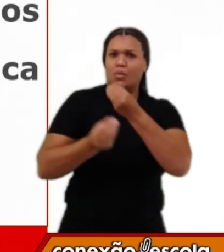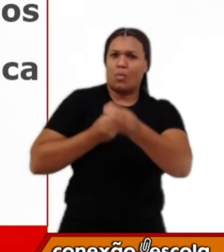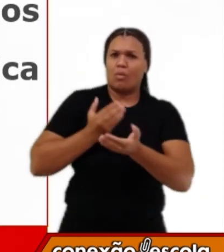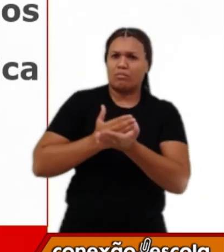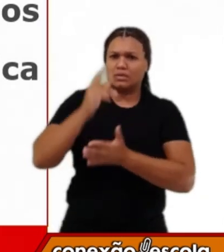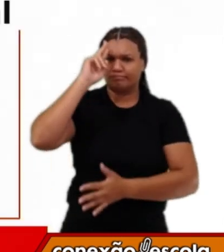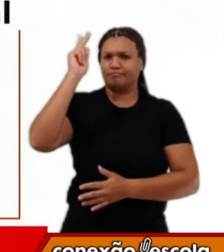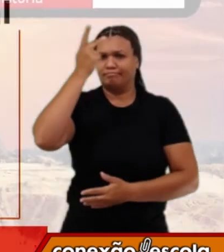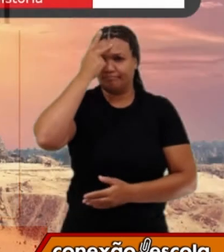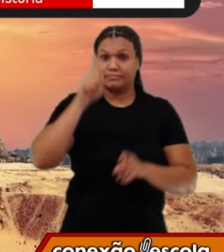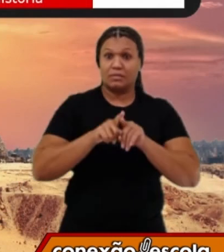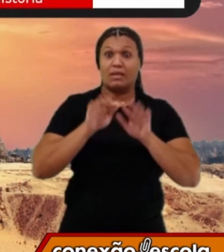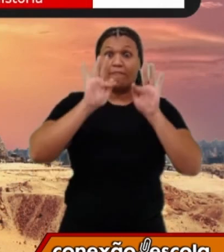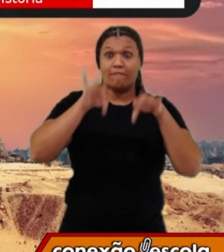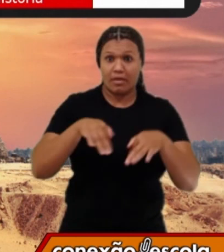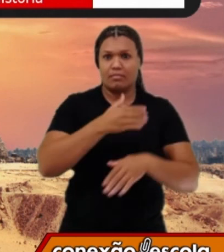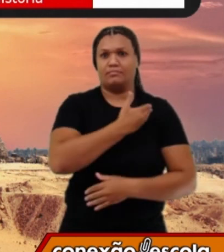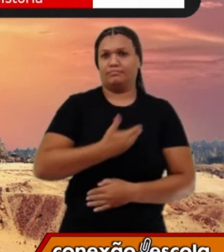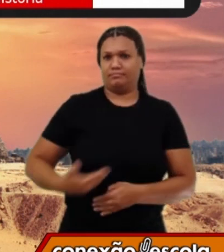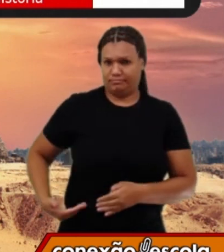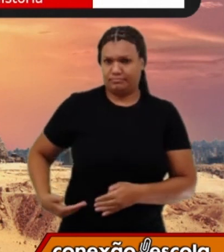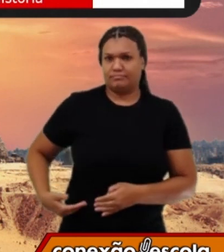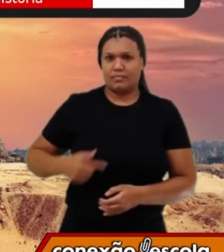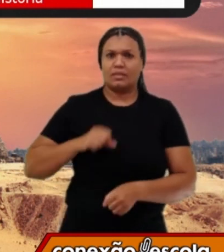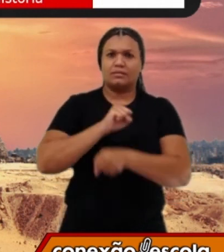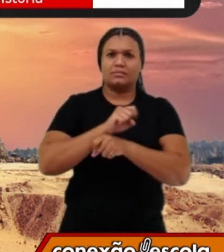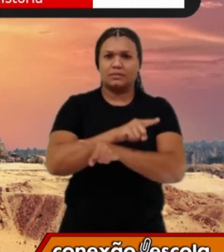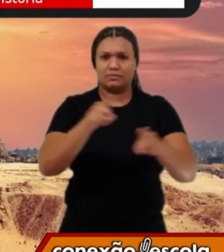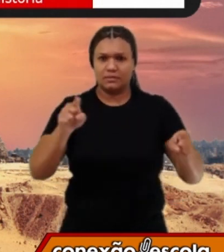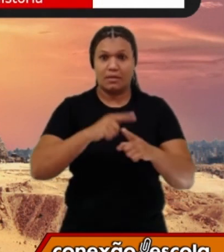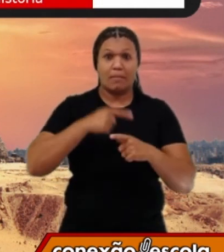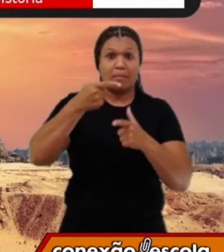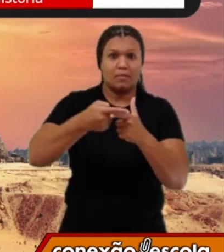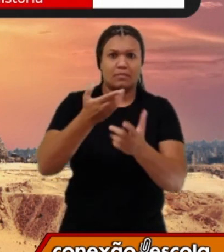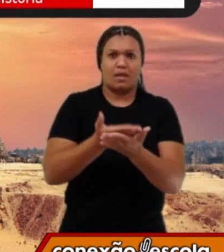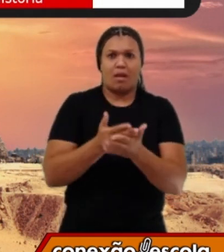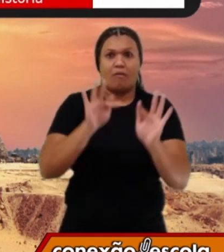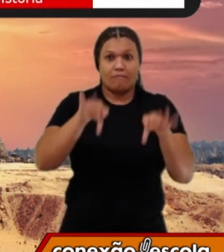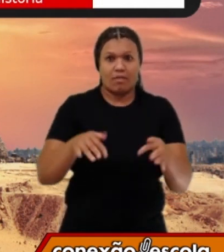levaram ao fim da República. Esperamos vocês para a próxima aula e encerramos aqui.